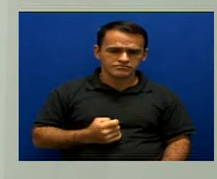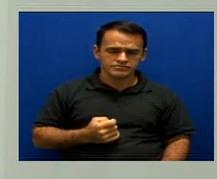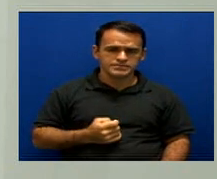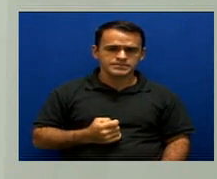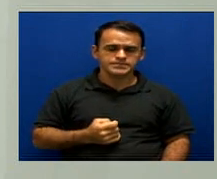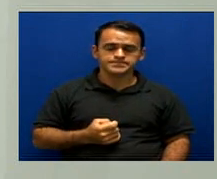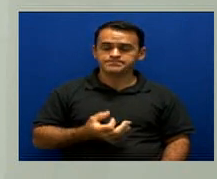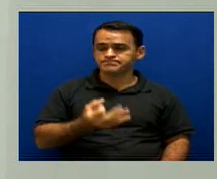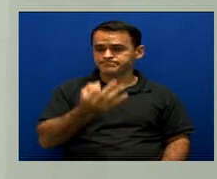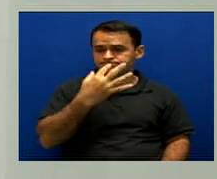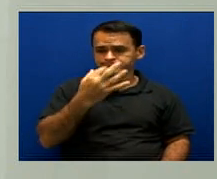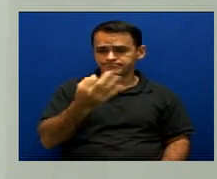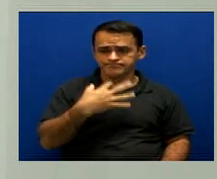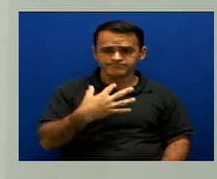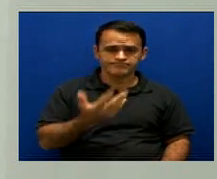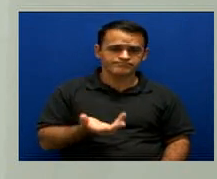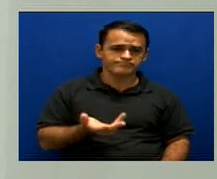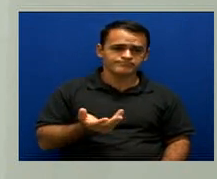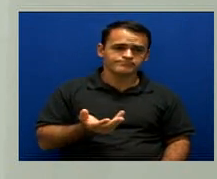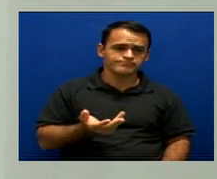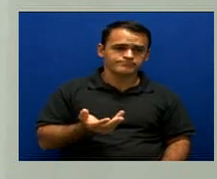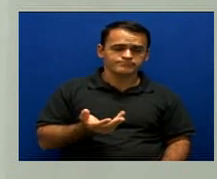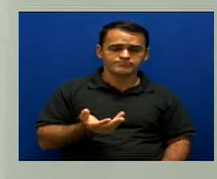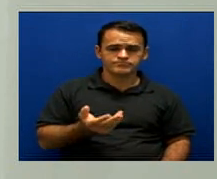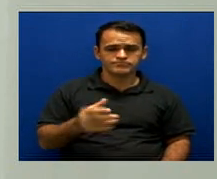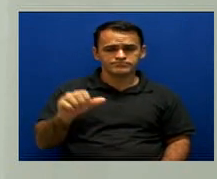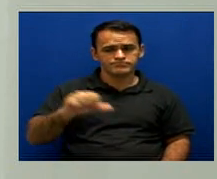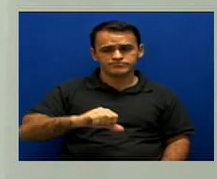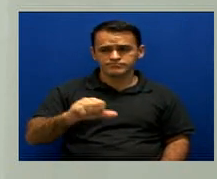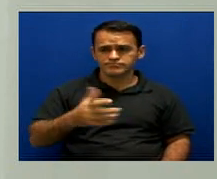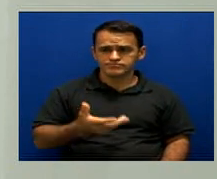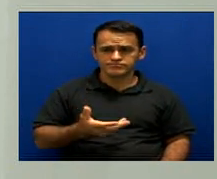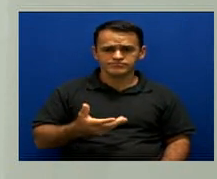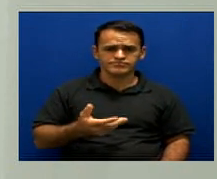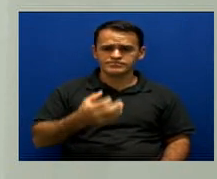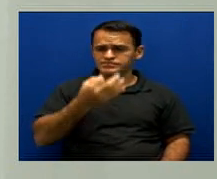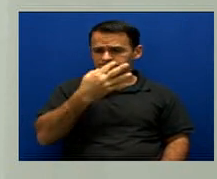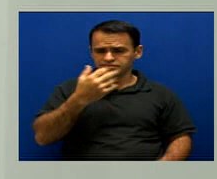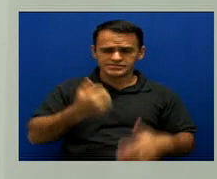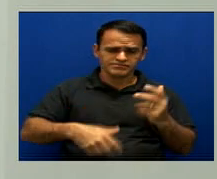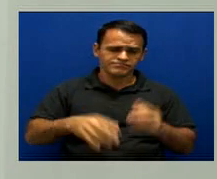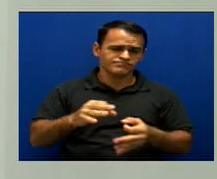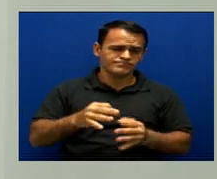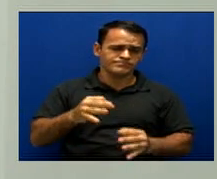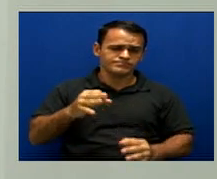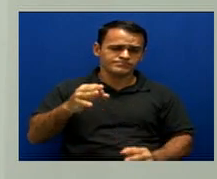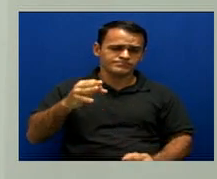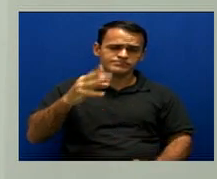medicamento então nossa é uma coisa que vai mudar mas é uma coisa que vai longe ao falar